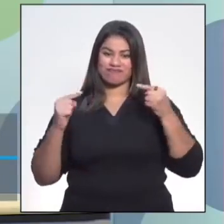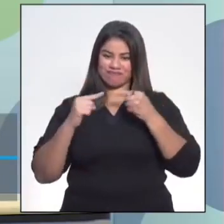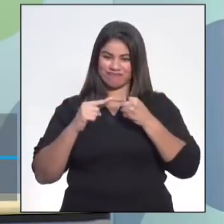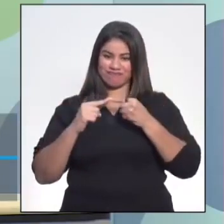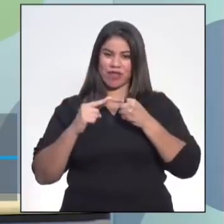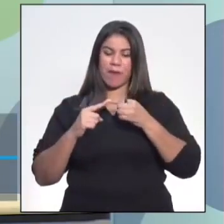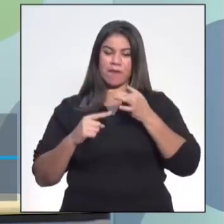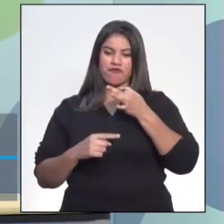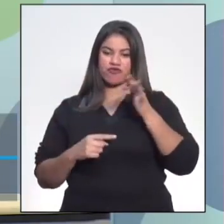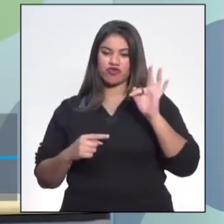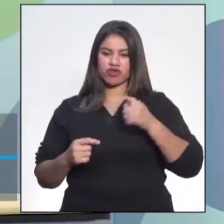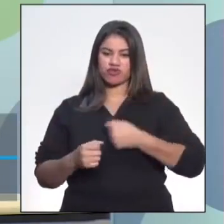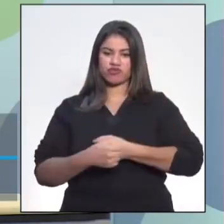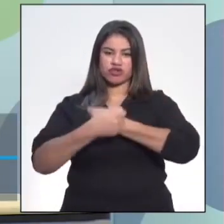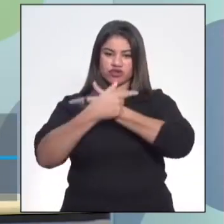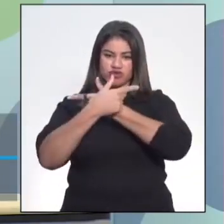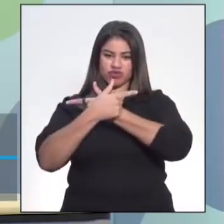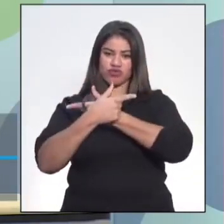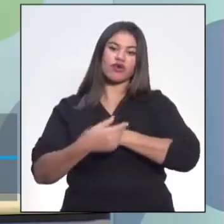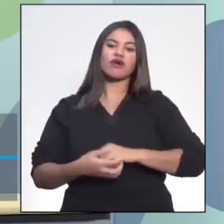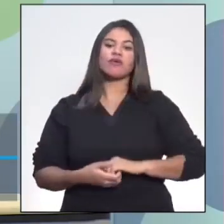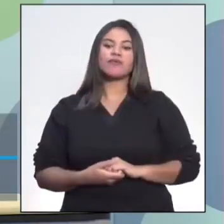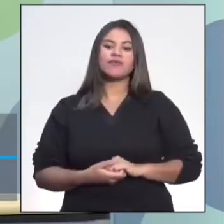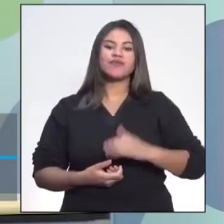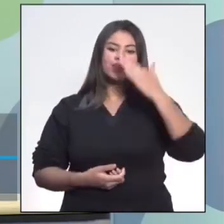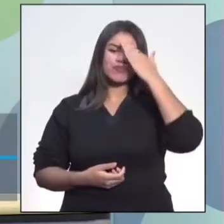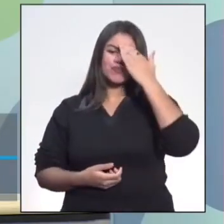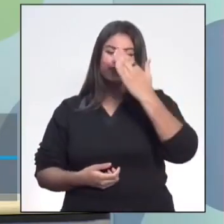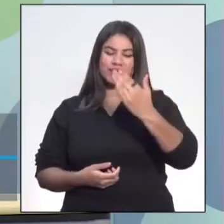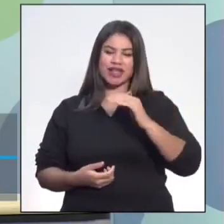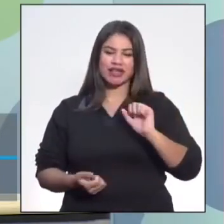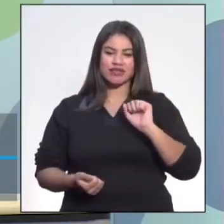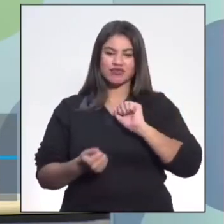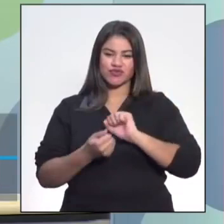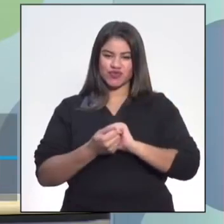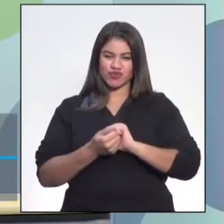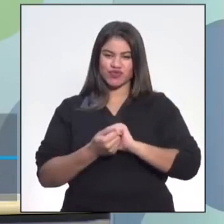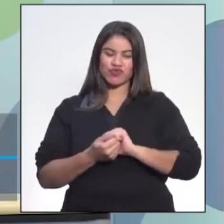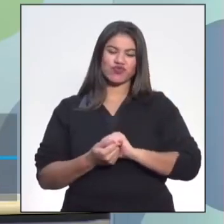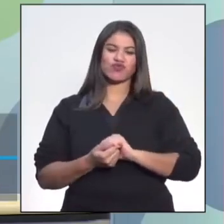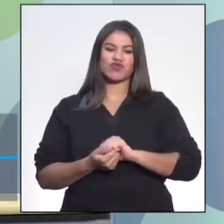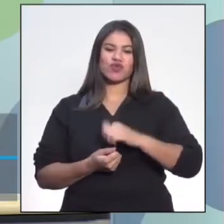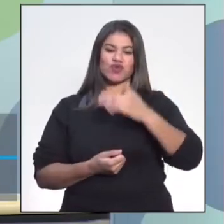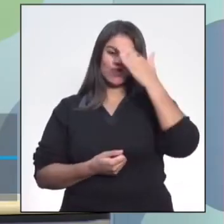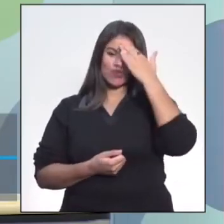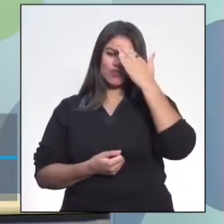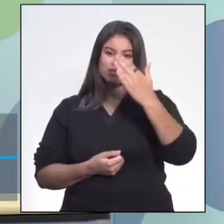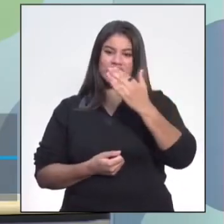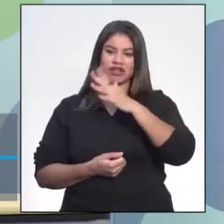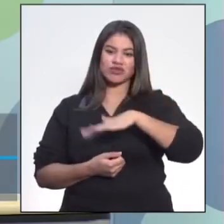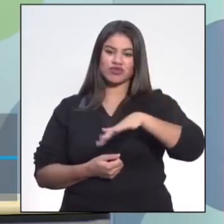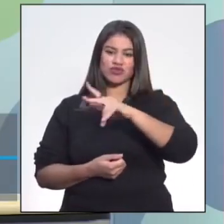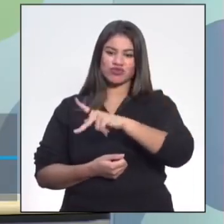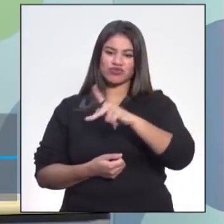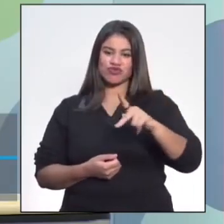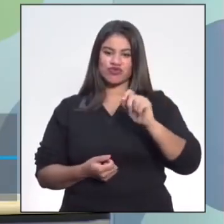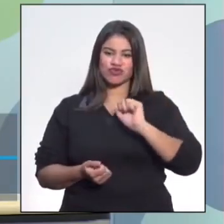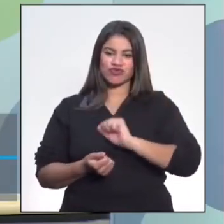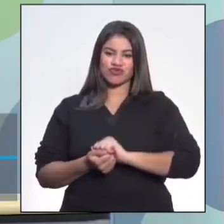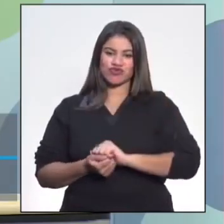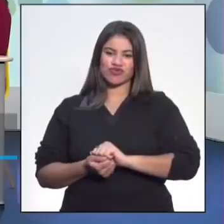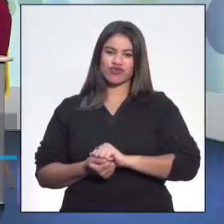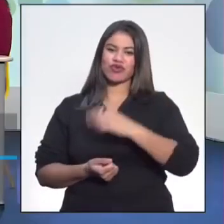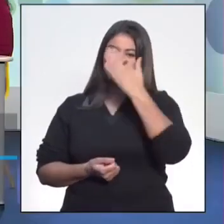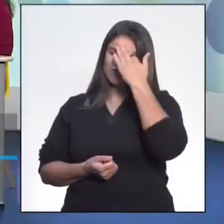à função do segundo grau. Certo? Então, obrigada pela participação, obrigada pela participação de todos os professores.